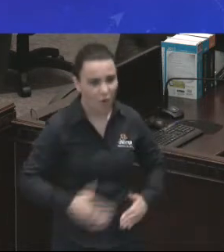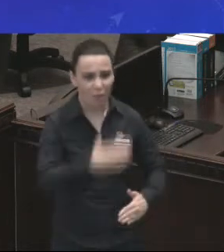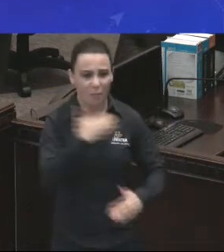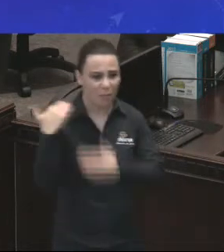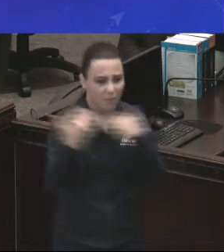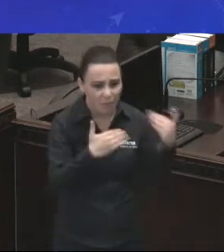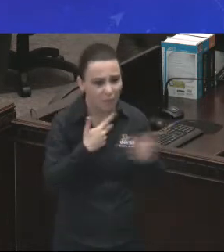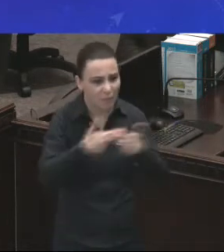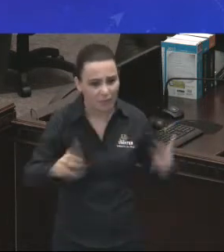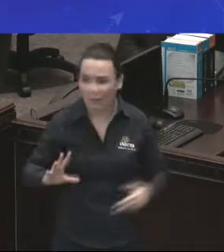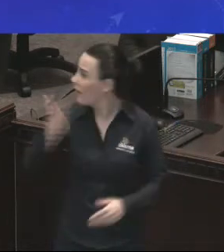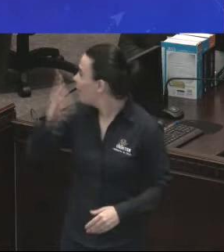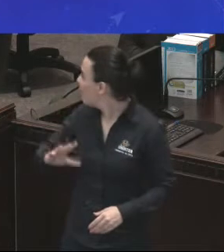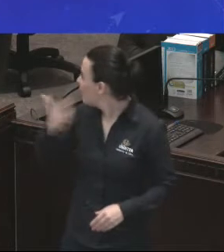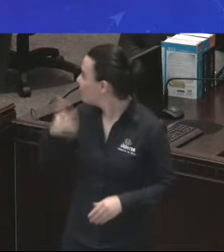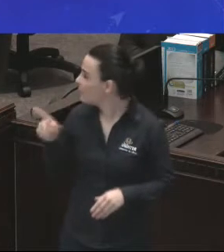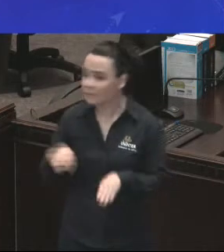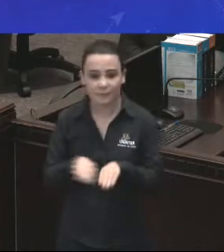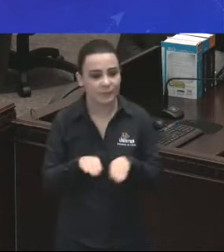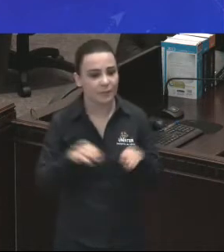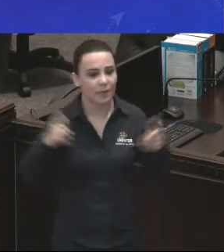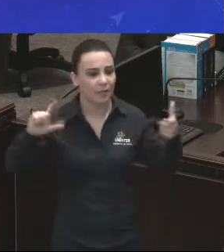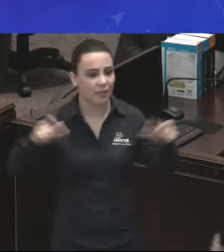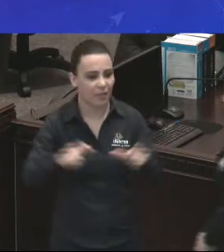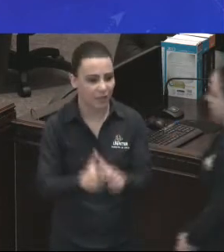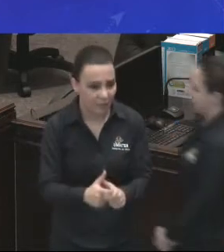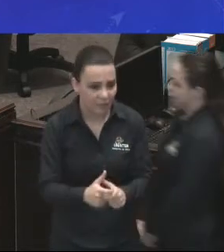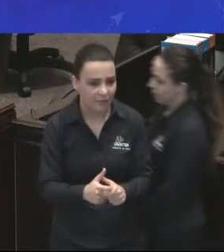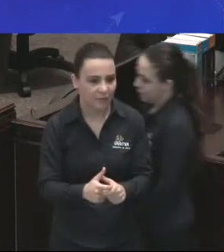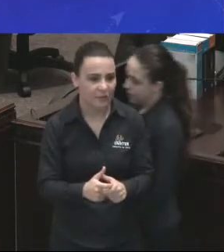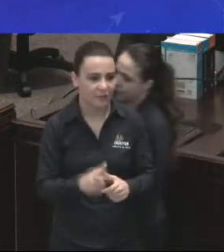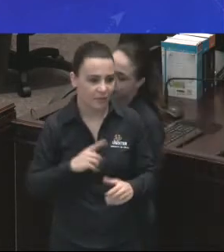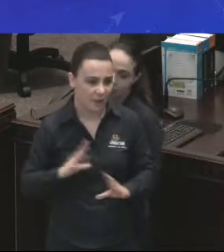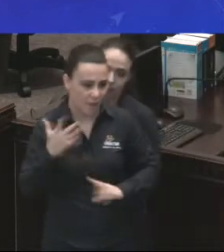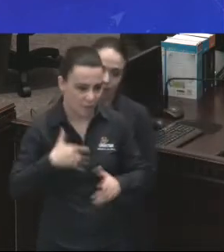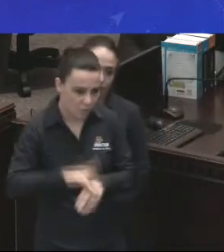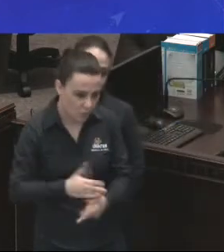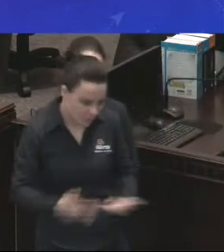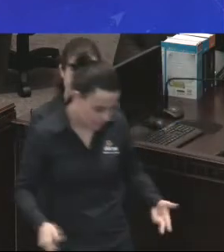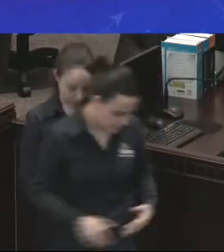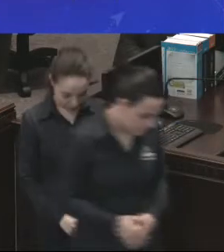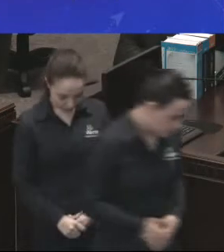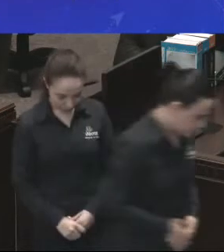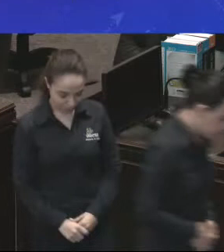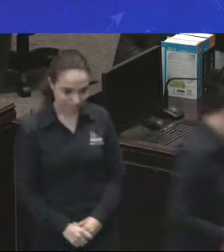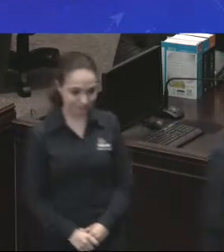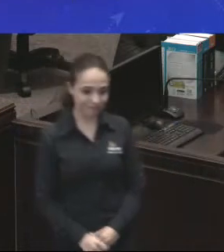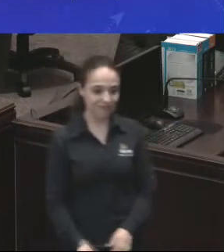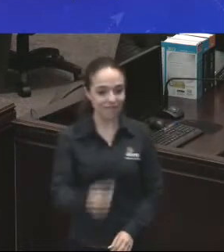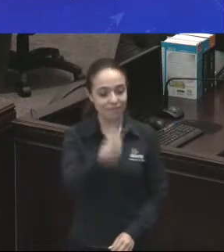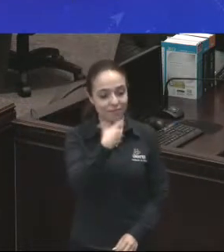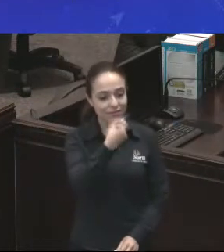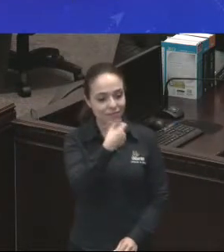mortalidade, inibem o crescimento populacional, fazem hepatotoxicidade e